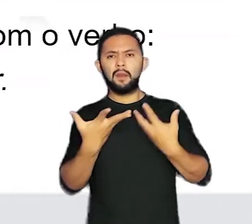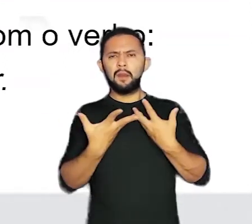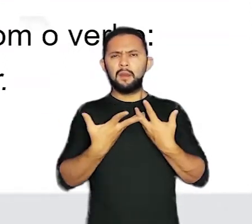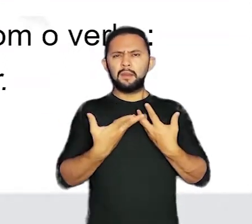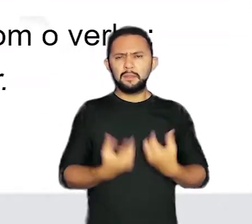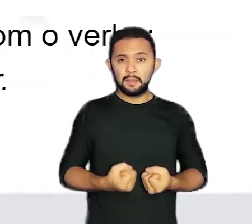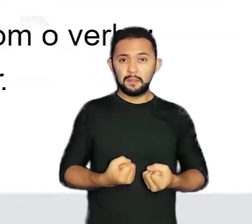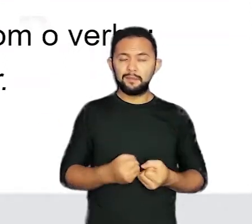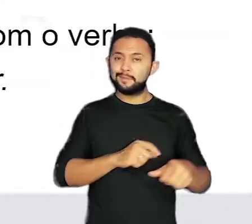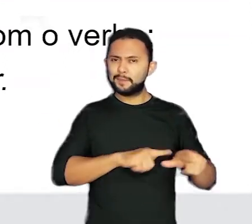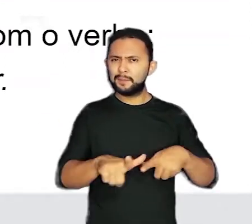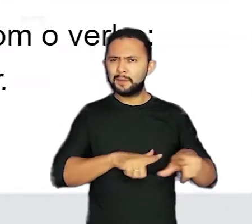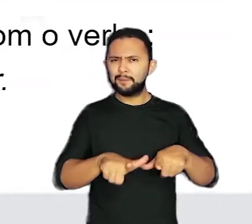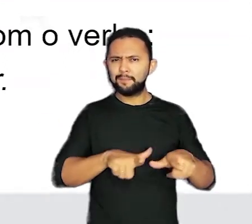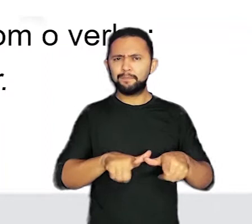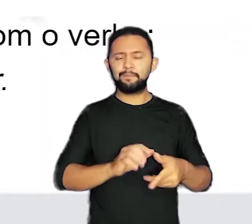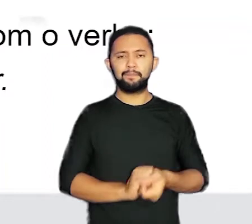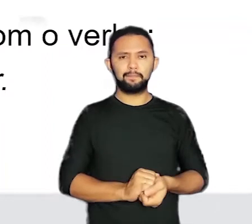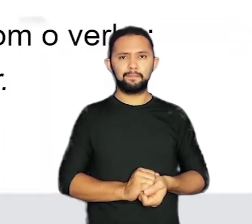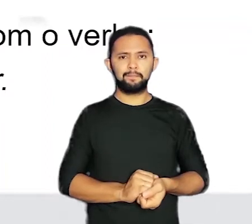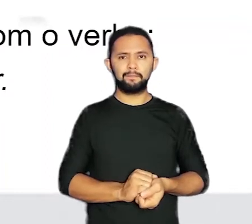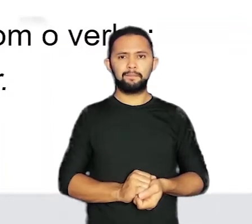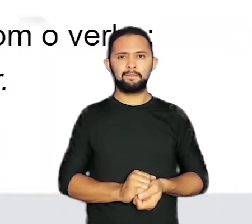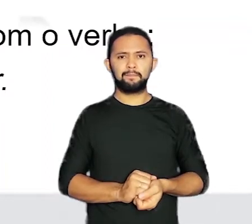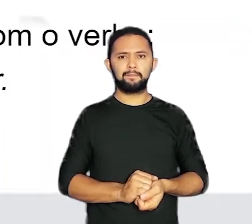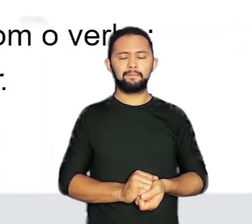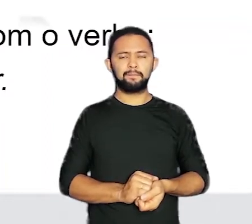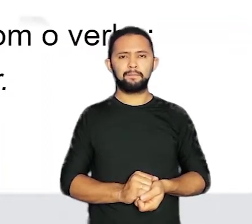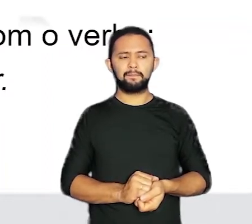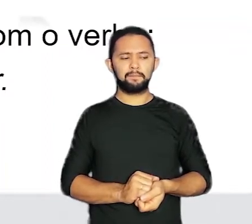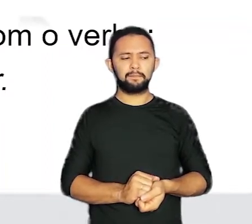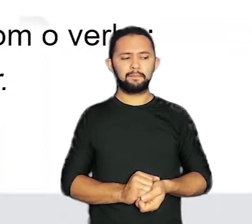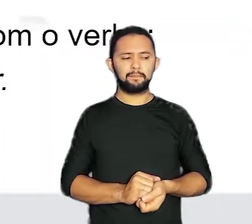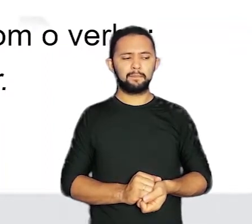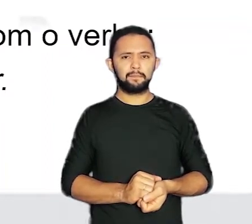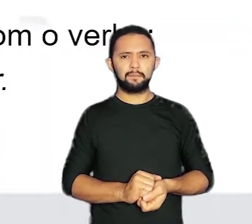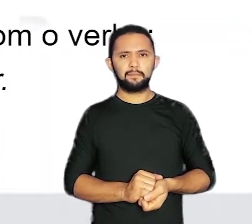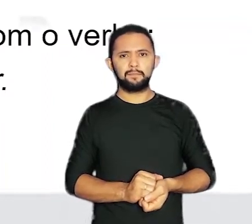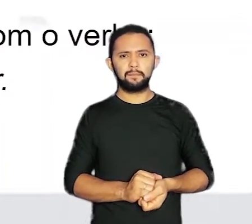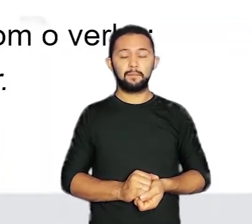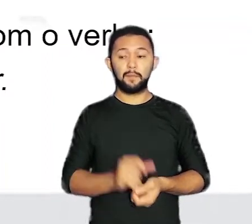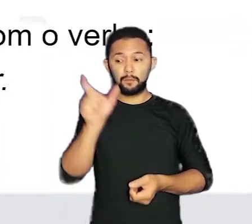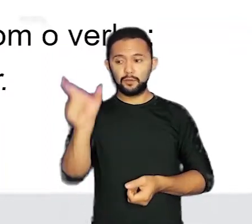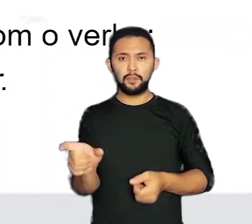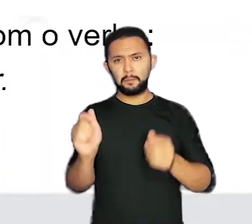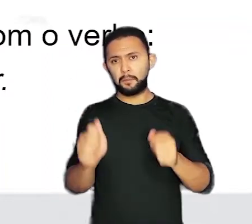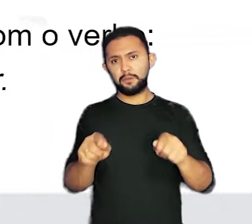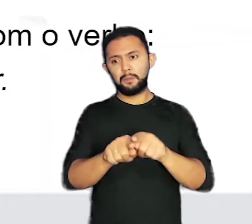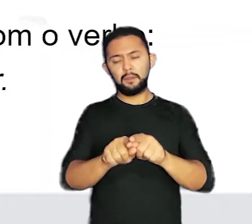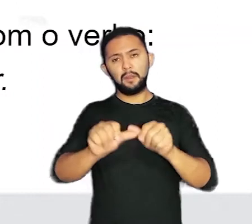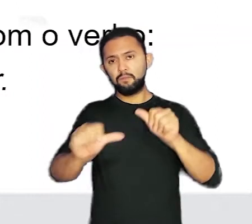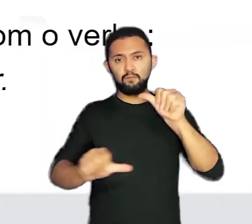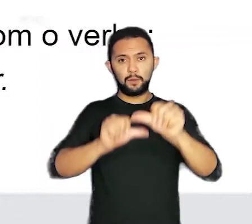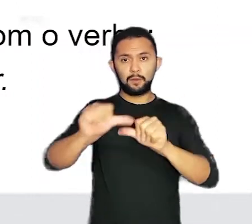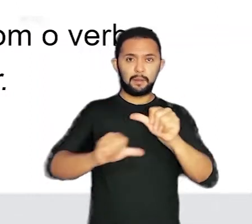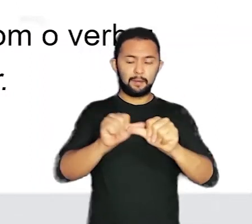cansada de trabalhar? A resposta é o meu sujeito, no caso aí a Celina, tá? Então, o sujeito ele também pode ser substituído por um